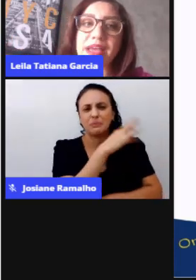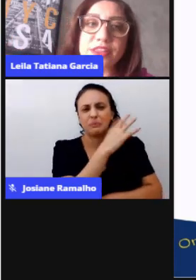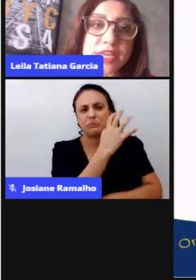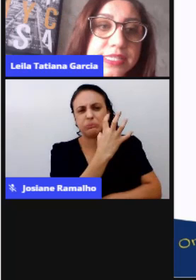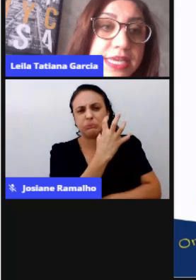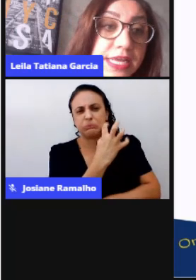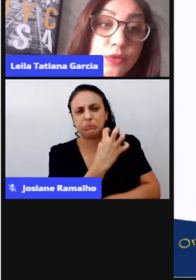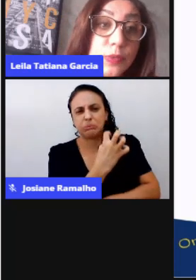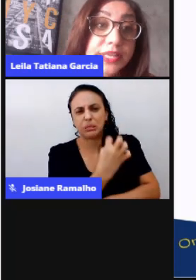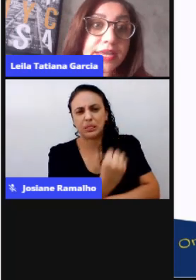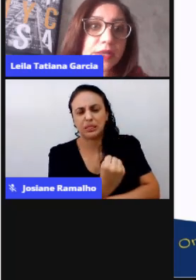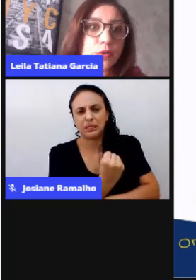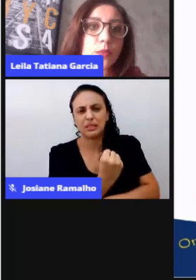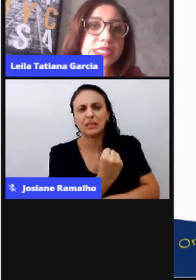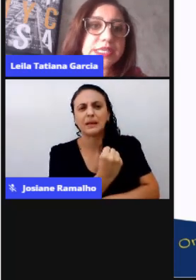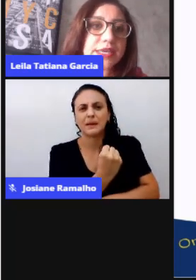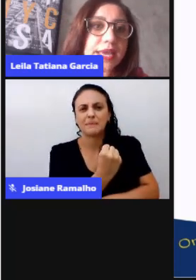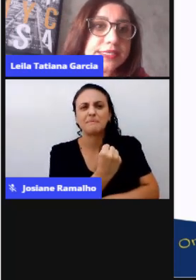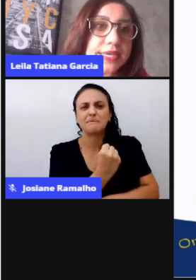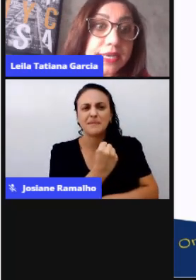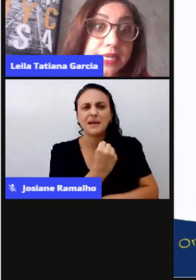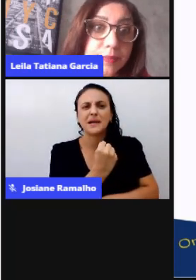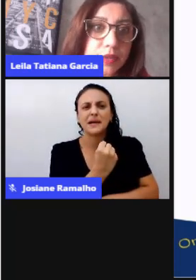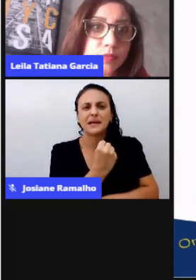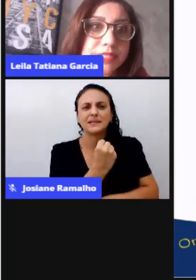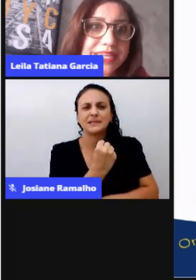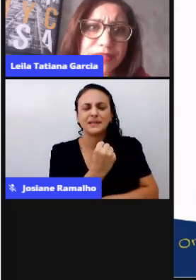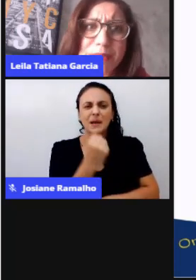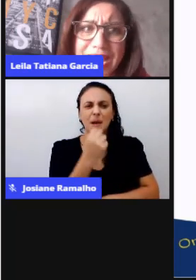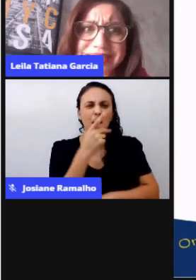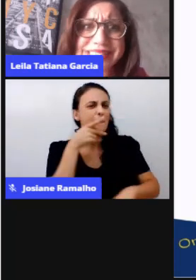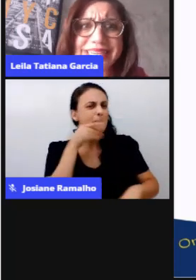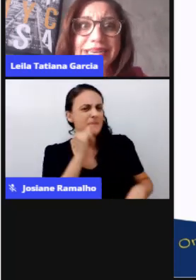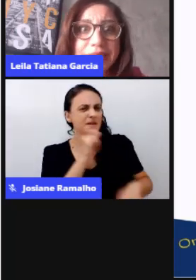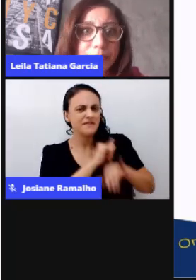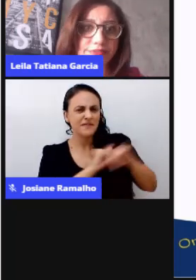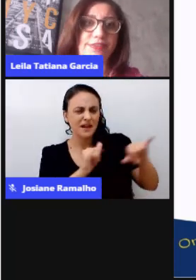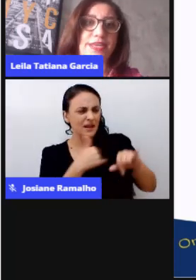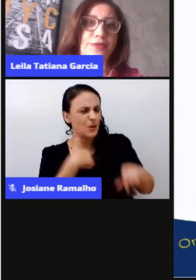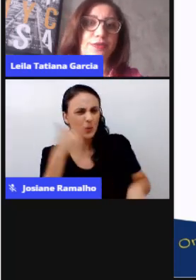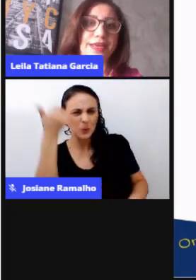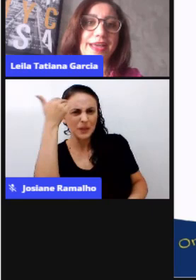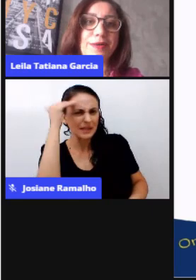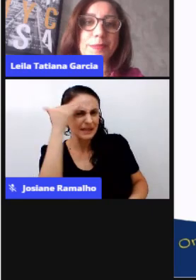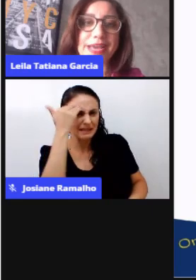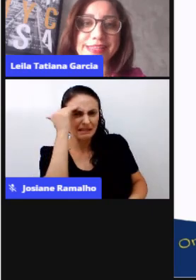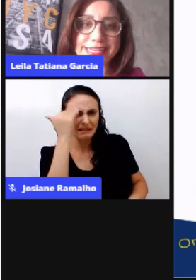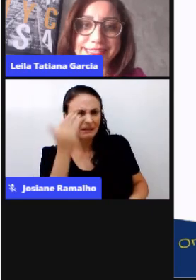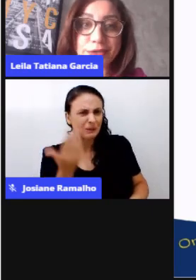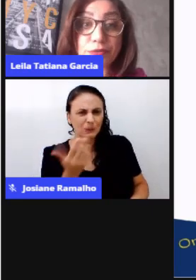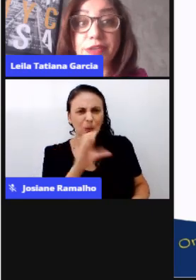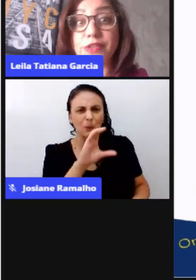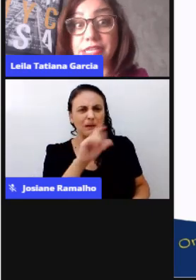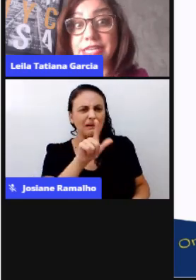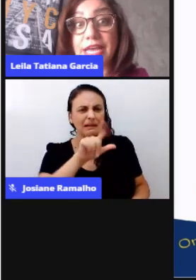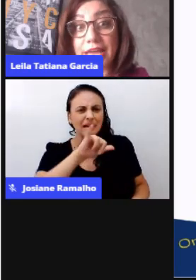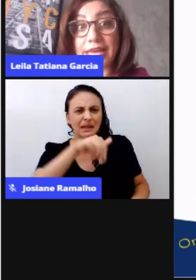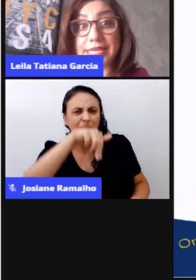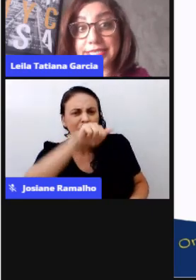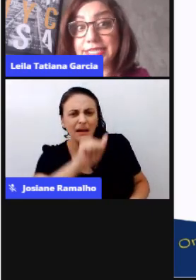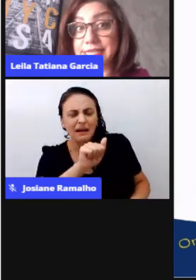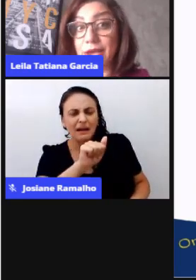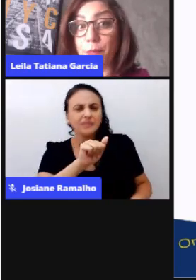né? E o pai diz, eu não entendo como esse clima, eu não entendo mais esse clima, filho. O pai diz, e o filho